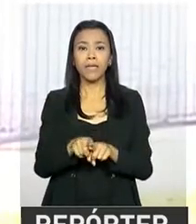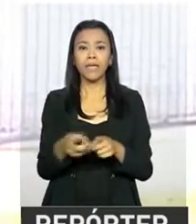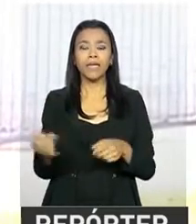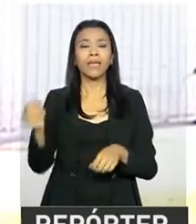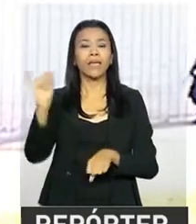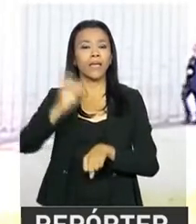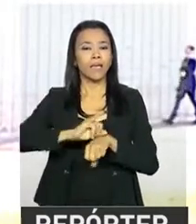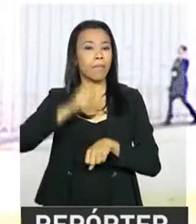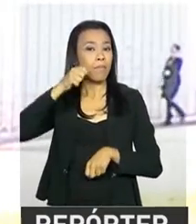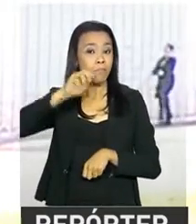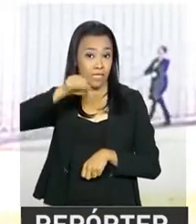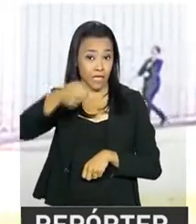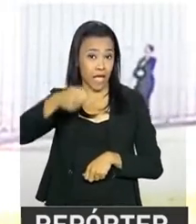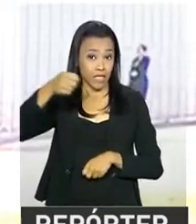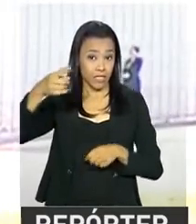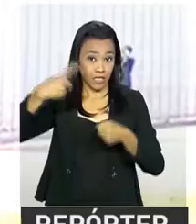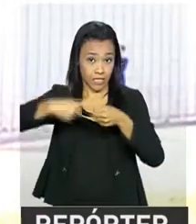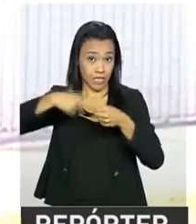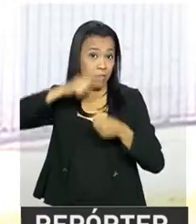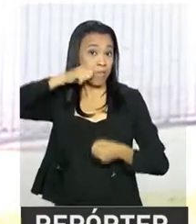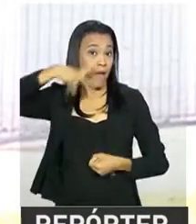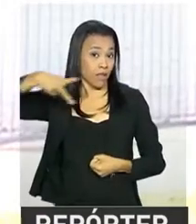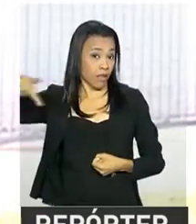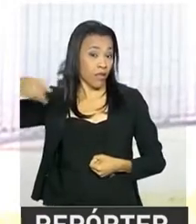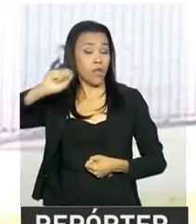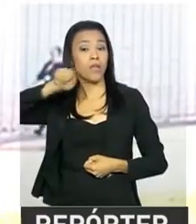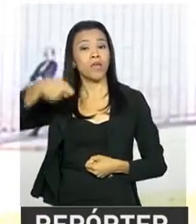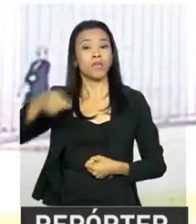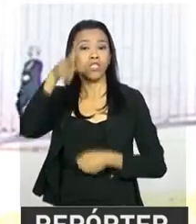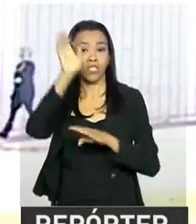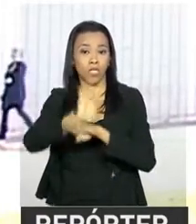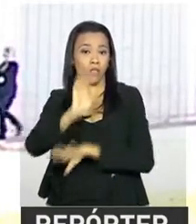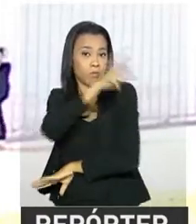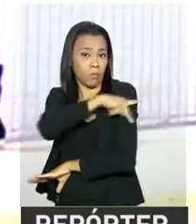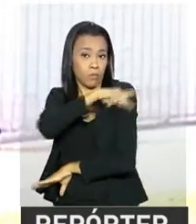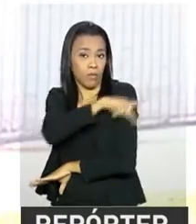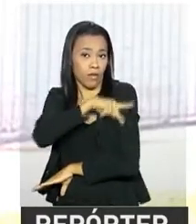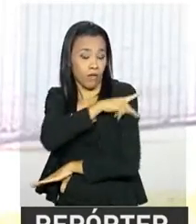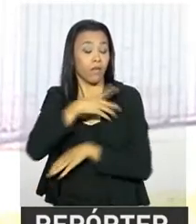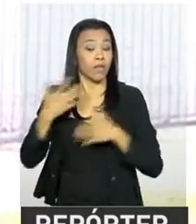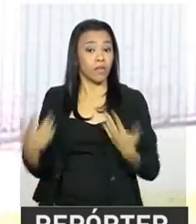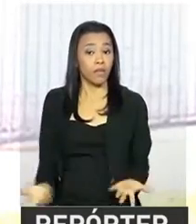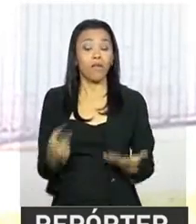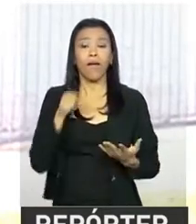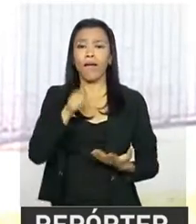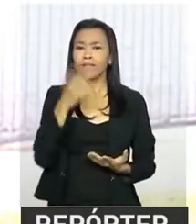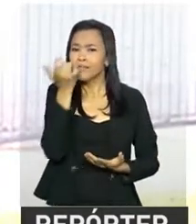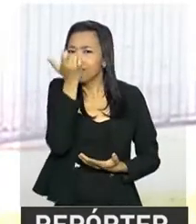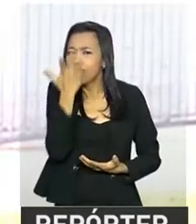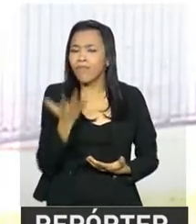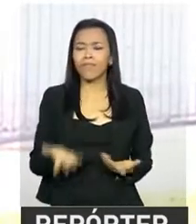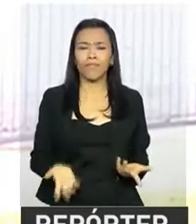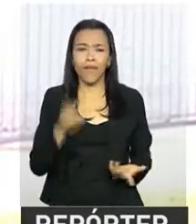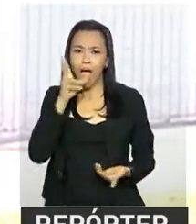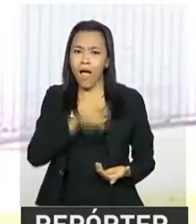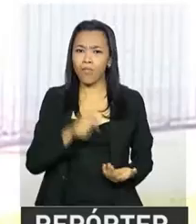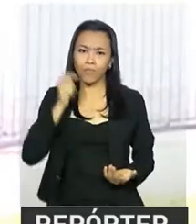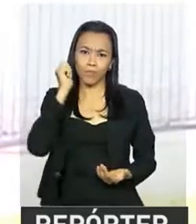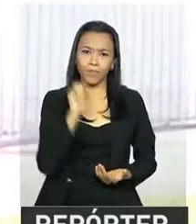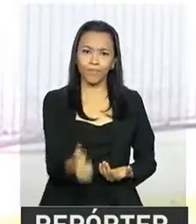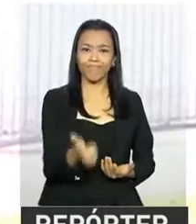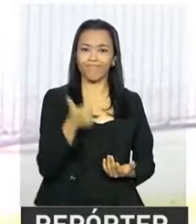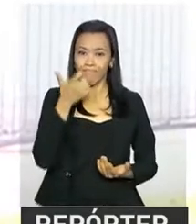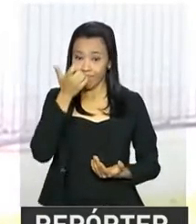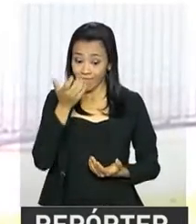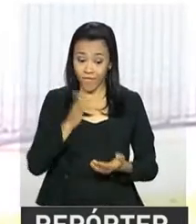no piauí e outra em santos a intenção do governo federal além de tornar o procedimento mais simples mais rápido e mais